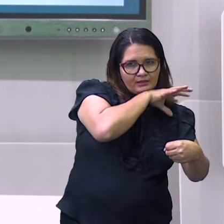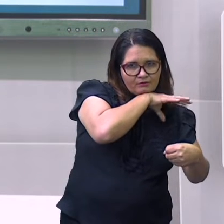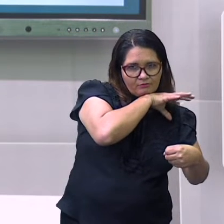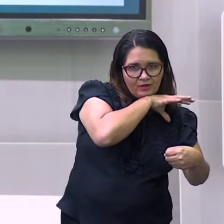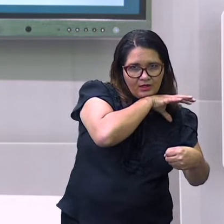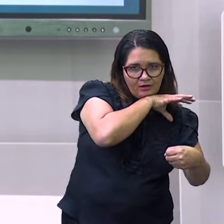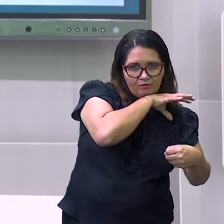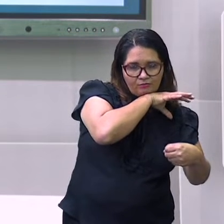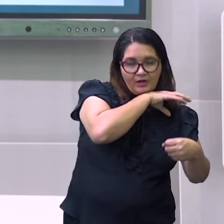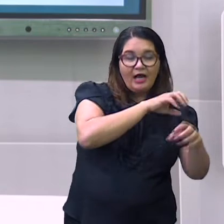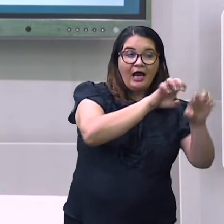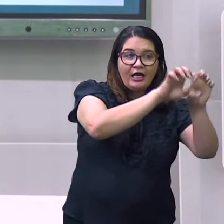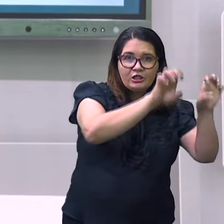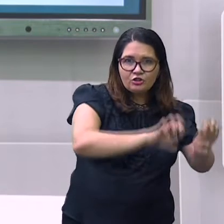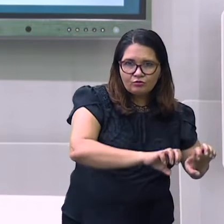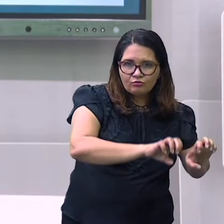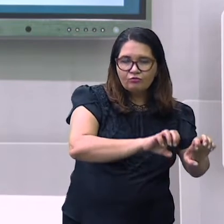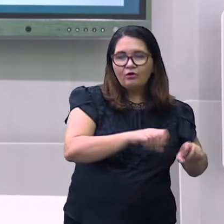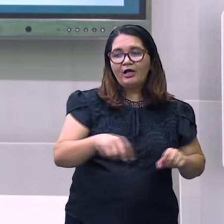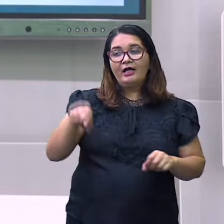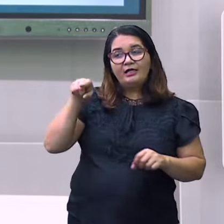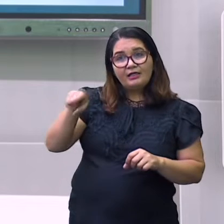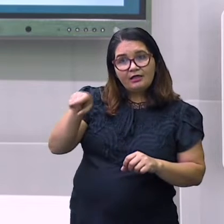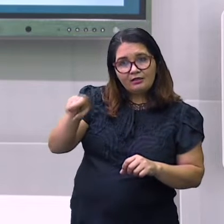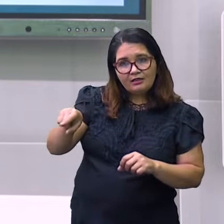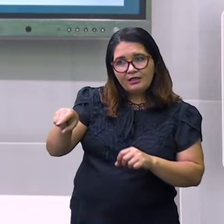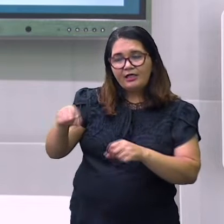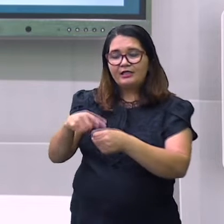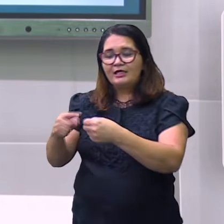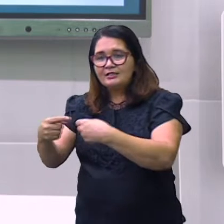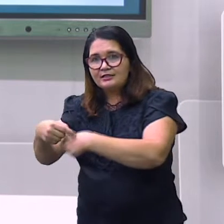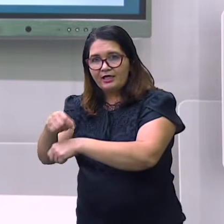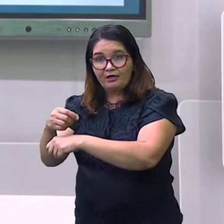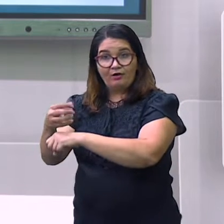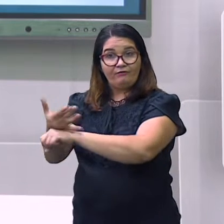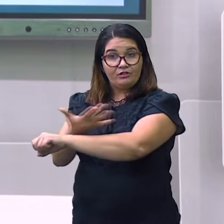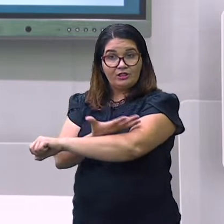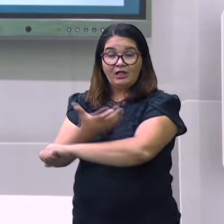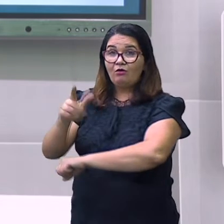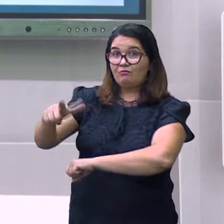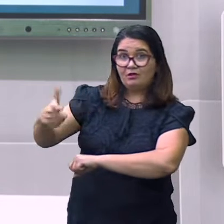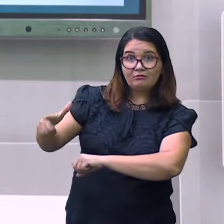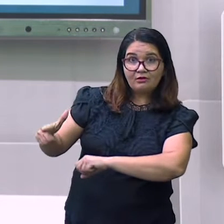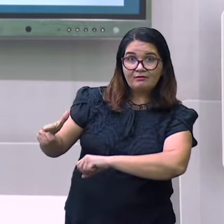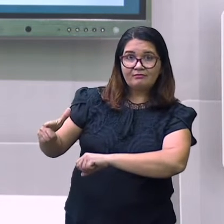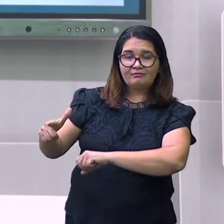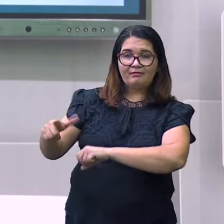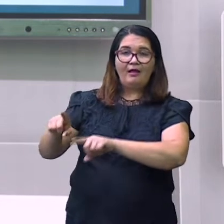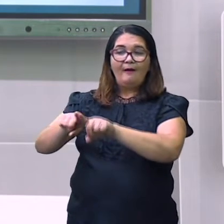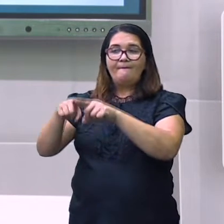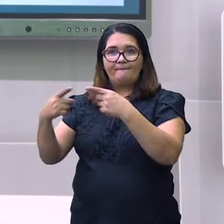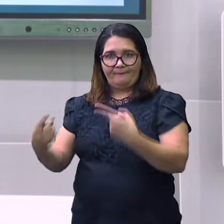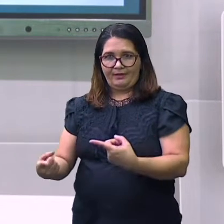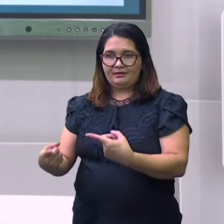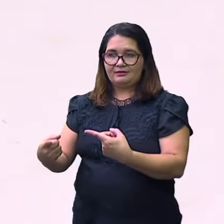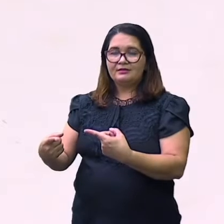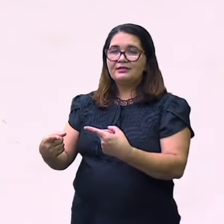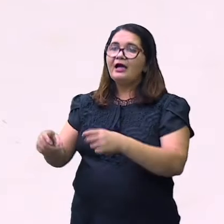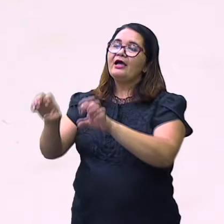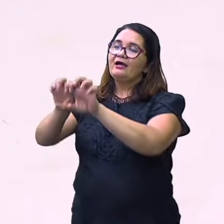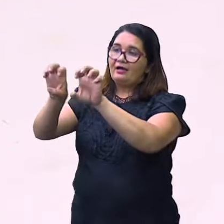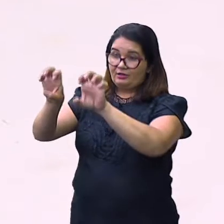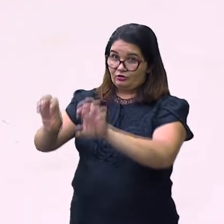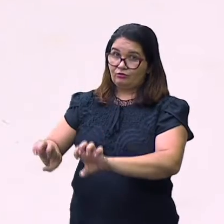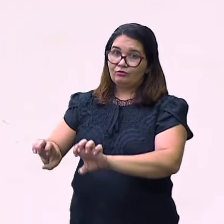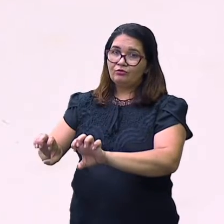ele consegue fazer funções que o nosso organismo também consegue. E aí é toda uma estrutura mesmo. Então nós vamos